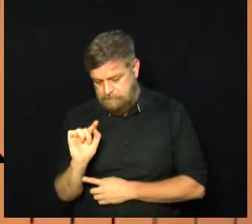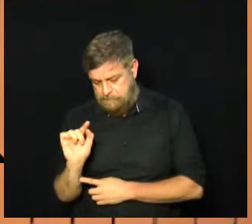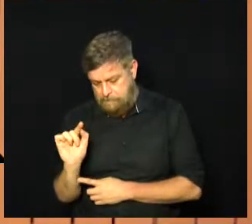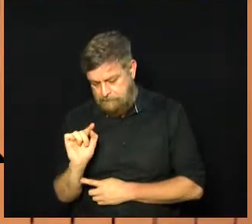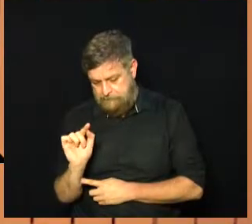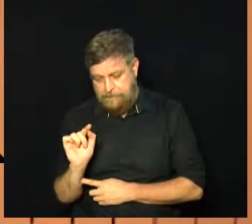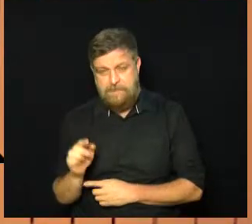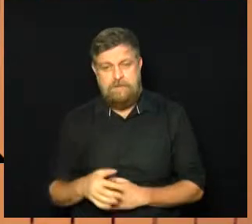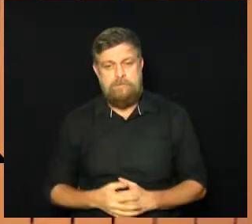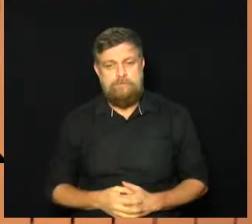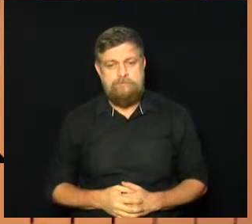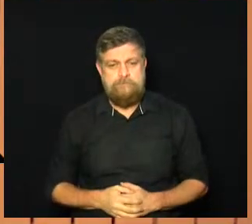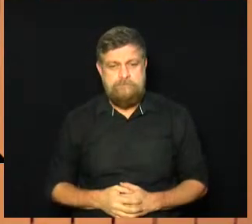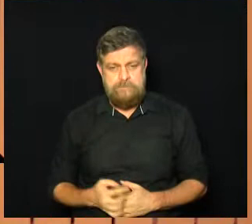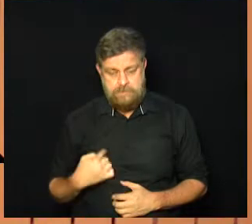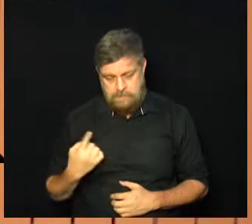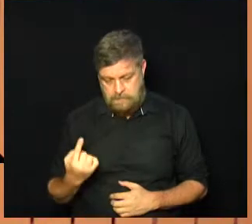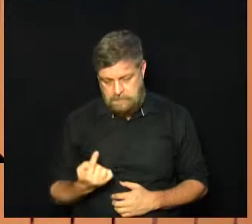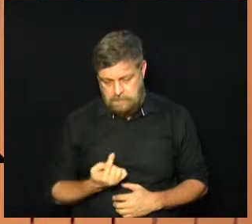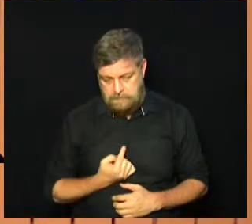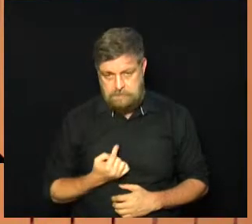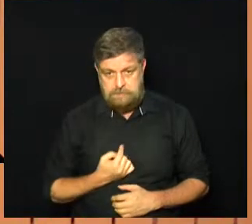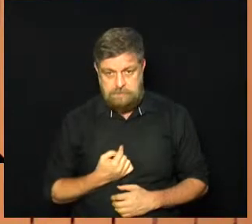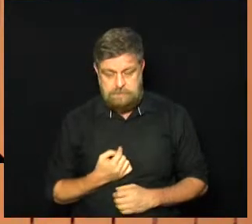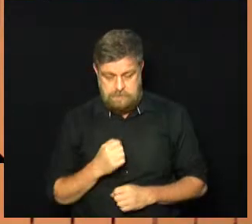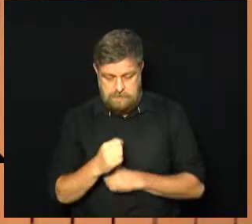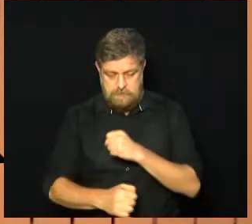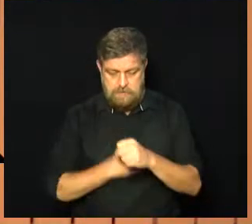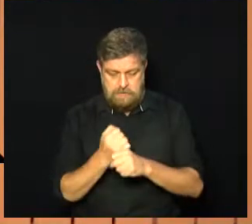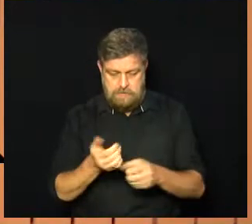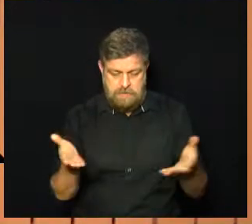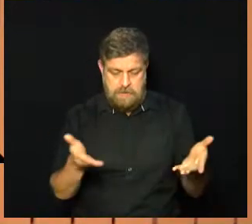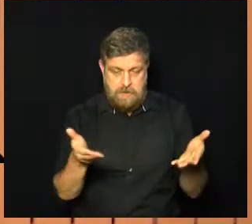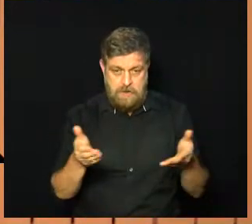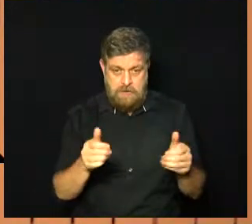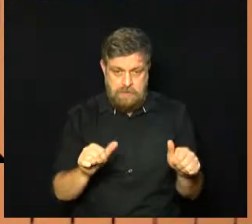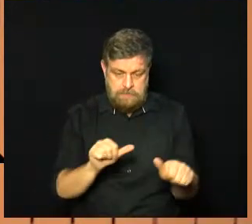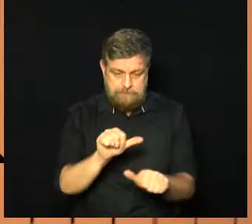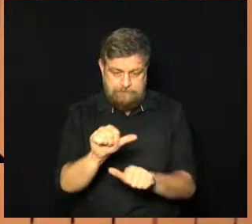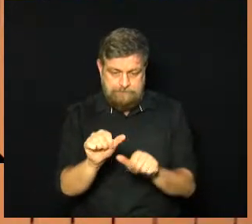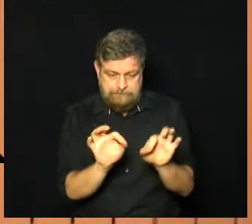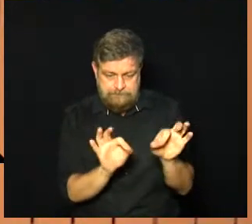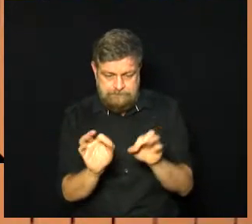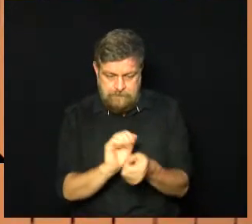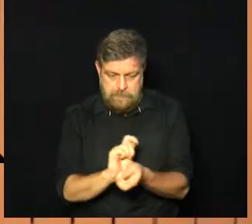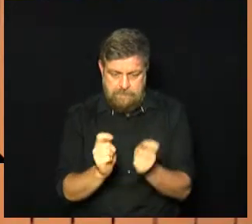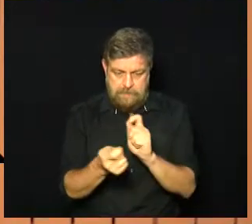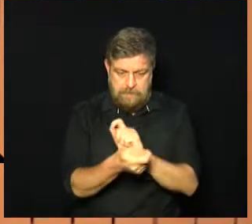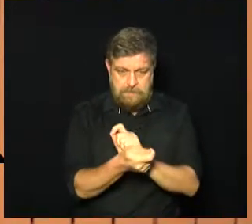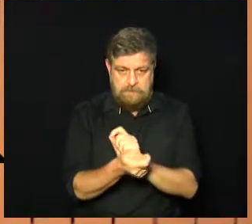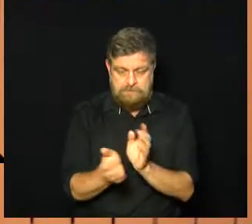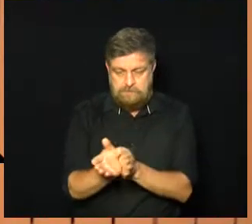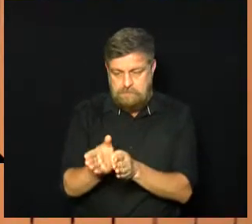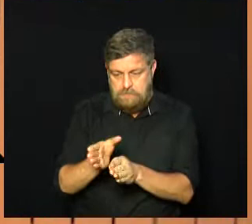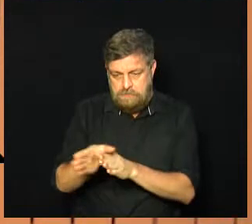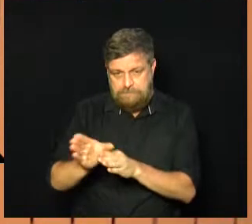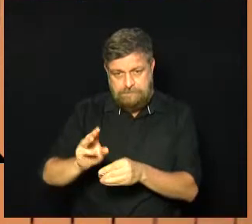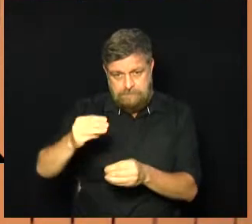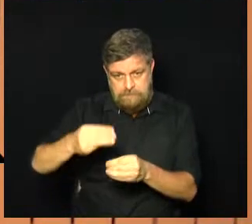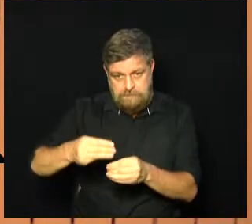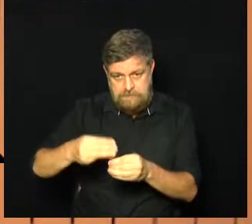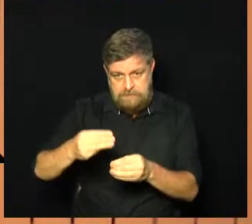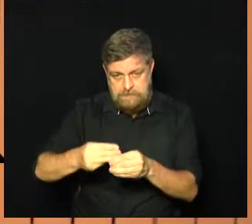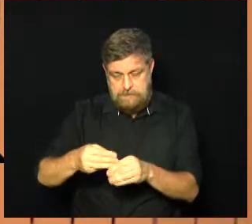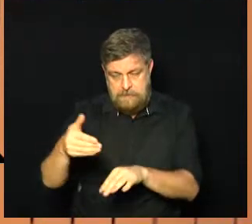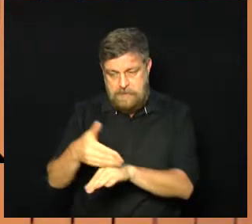justamente o que a gente reformulou esse ano, que é o Conselho Municipal de Participação em Desenvolvimento da Comunidade